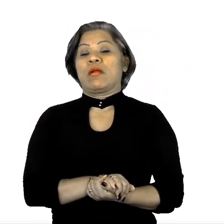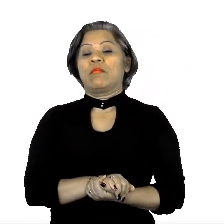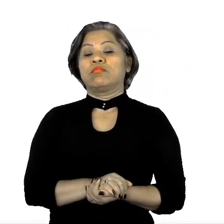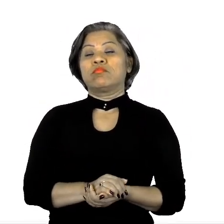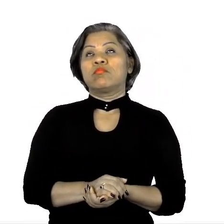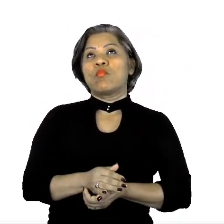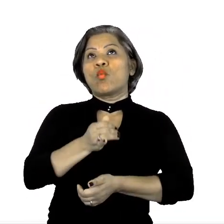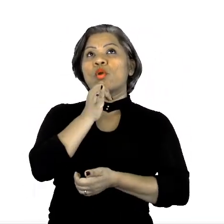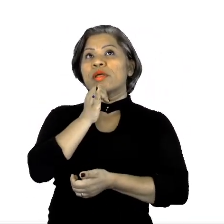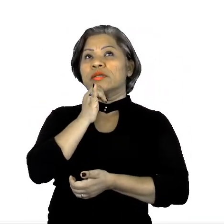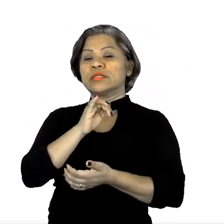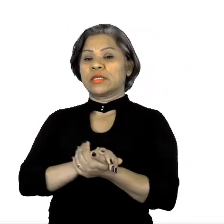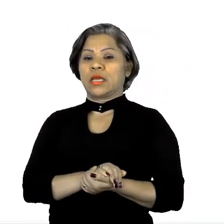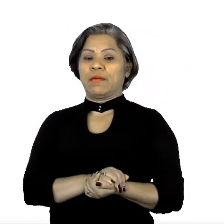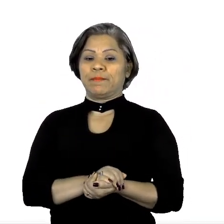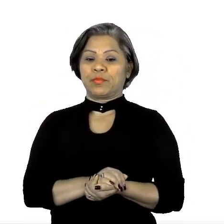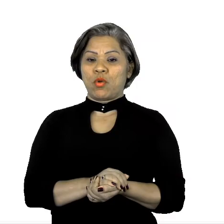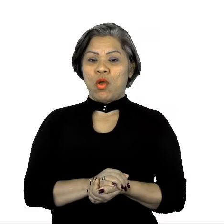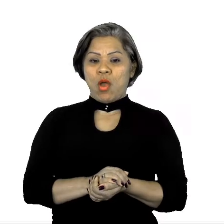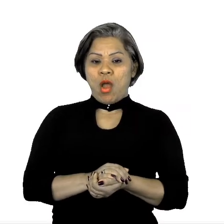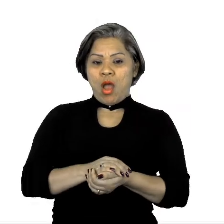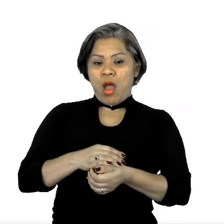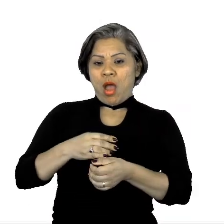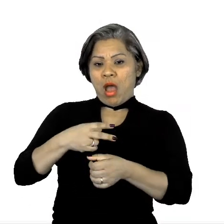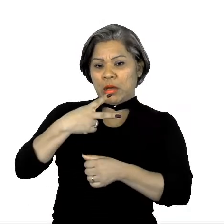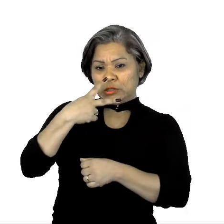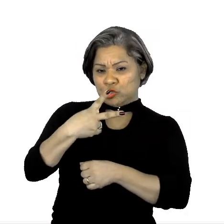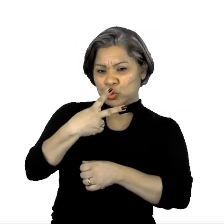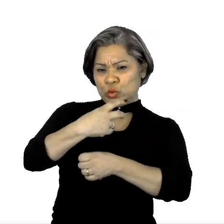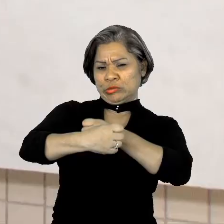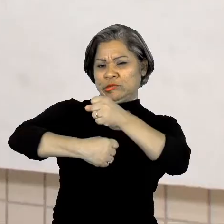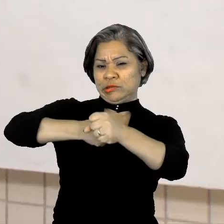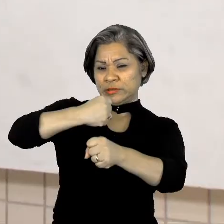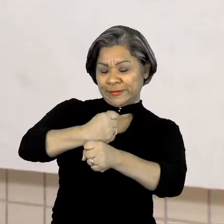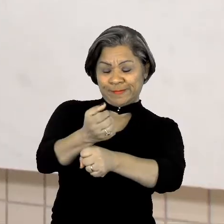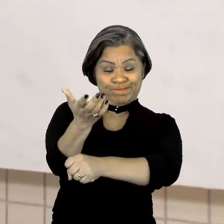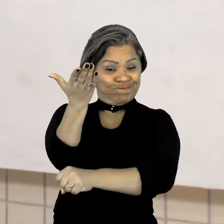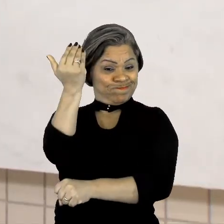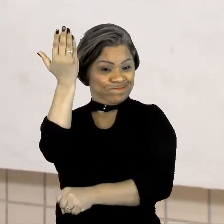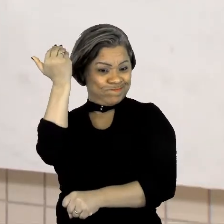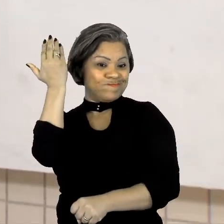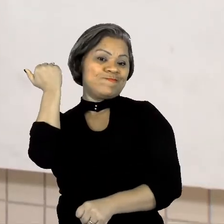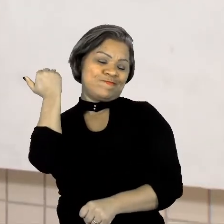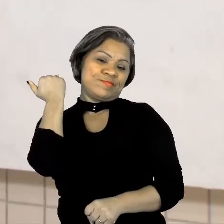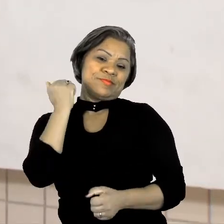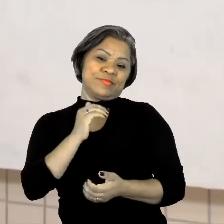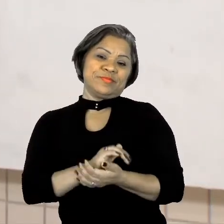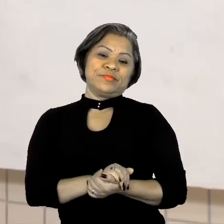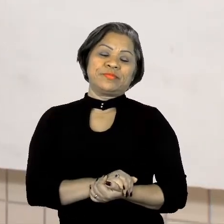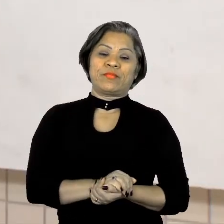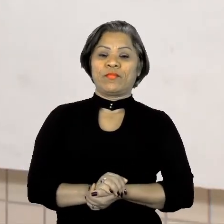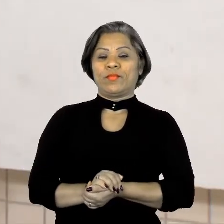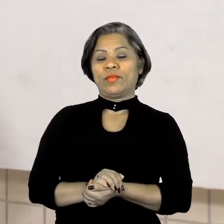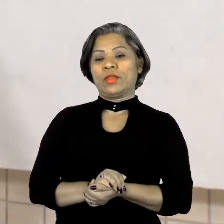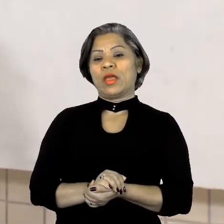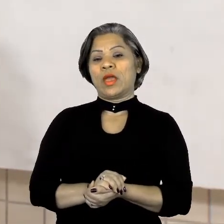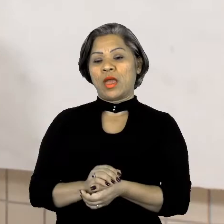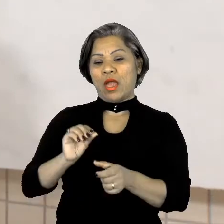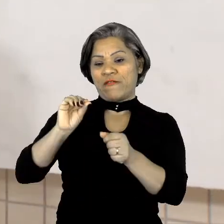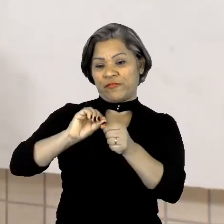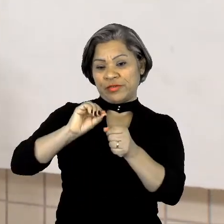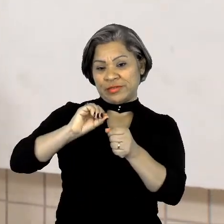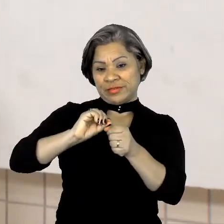um relatório sobre um passeio no zoológico. Passado anterior a outro, fizera há 2